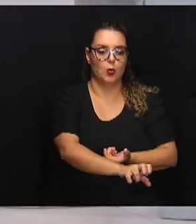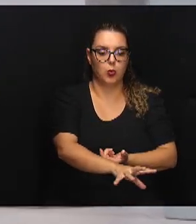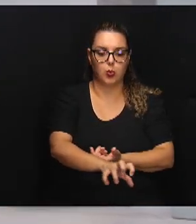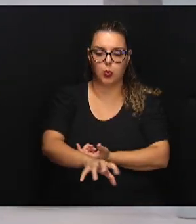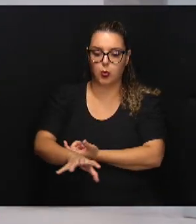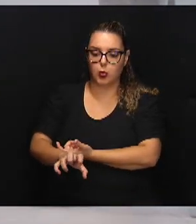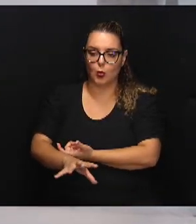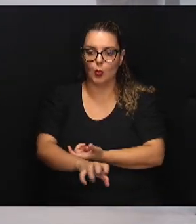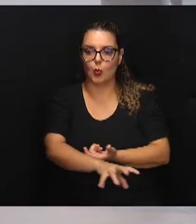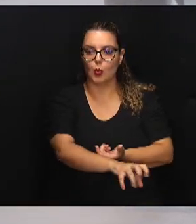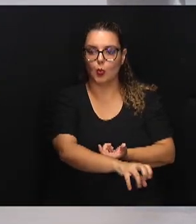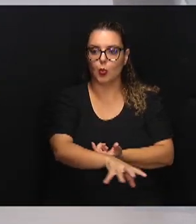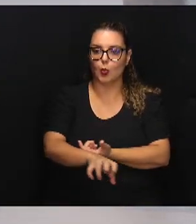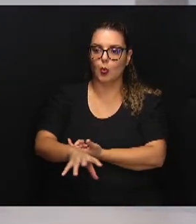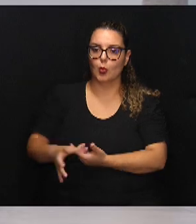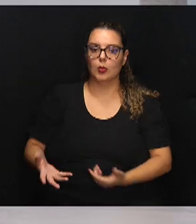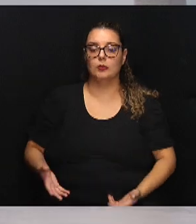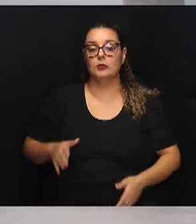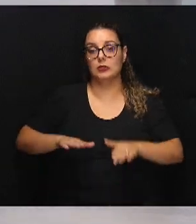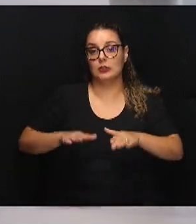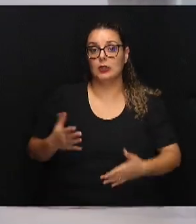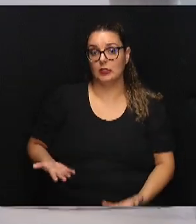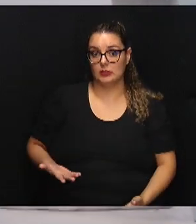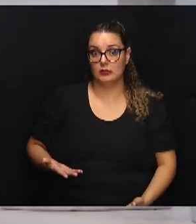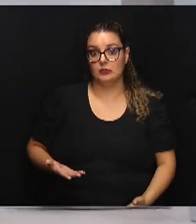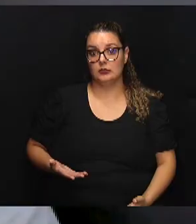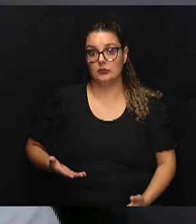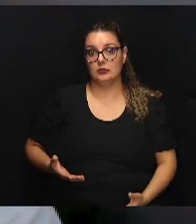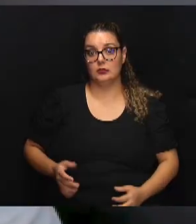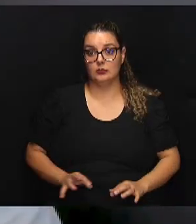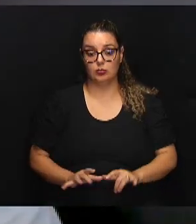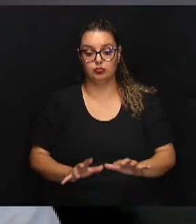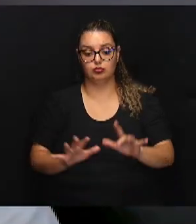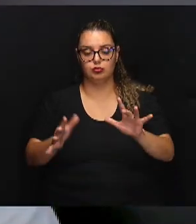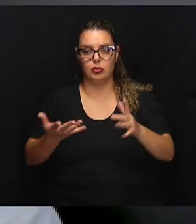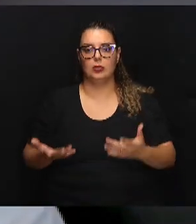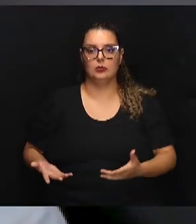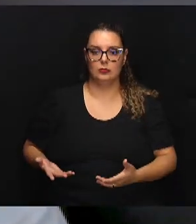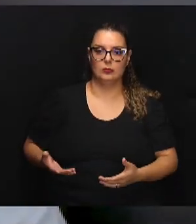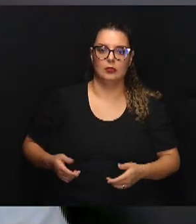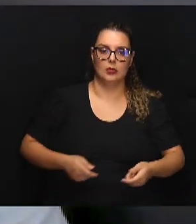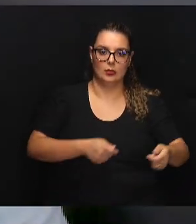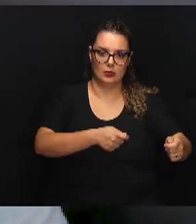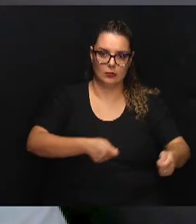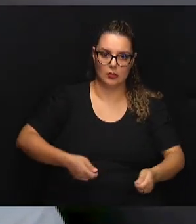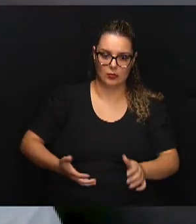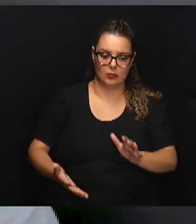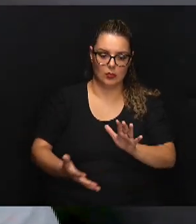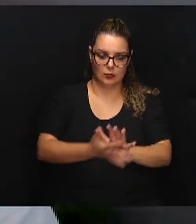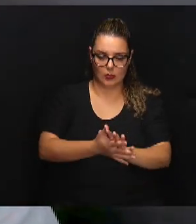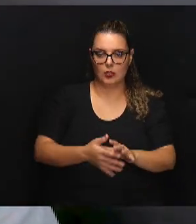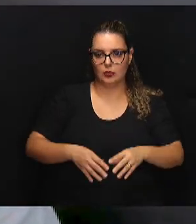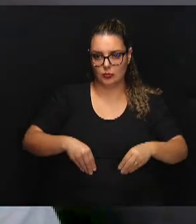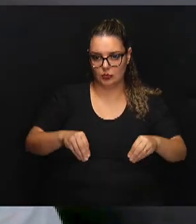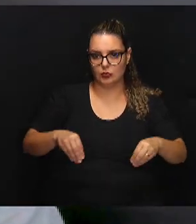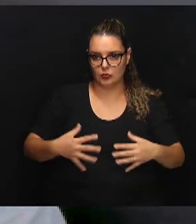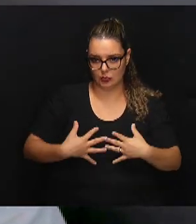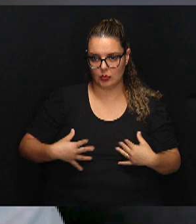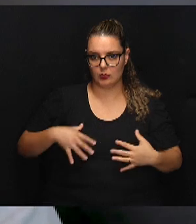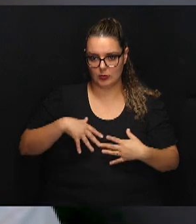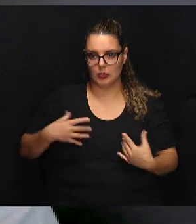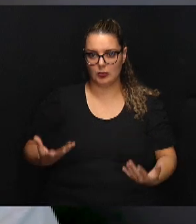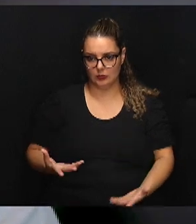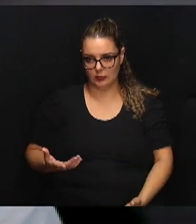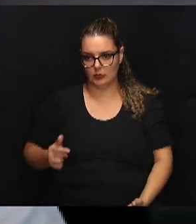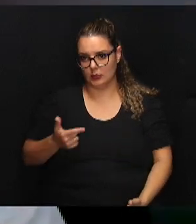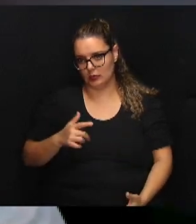Porque o aspirador acaba, muitas vezes, elevando as partículas, enquanto você passa pano úmido, as partículas ficam no próprio pano, não vão causar essa situação